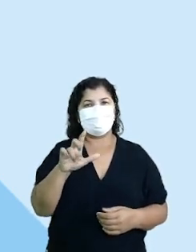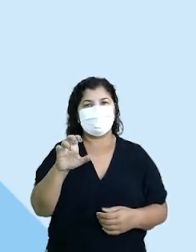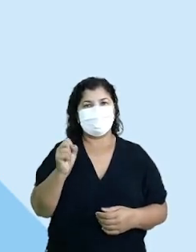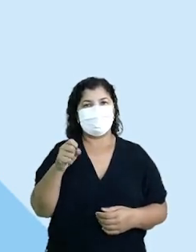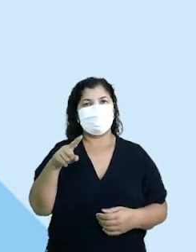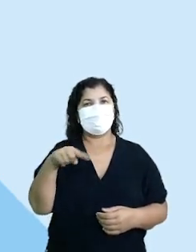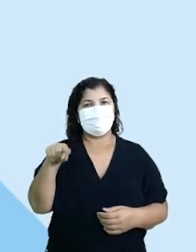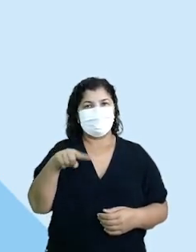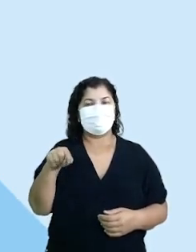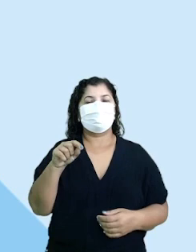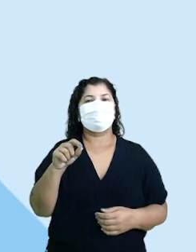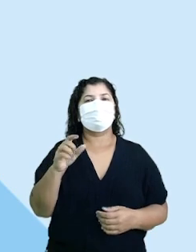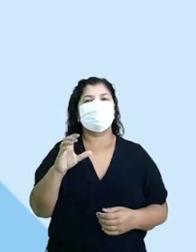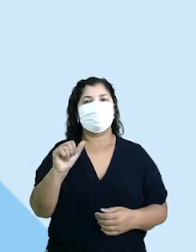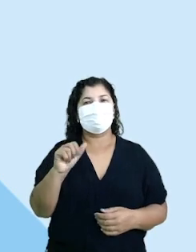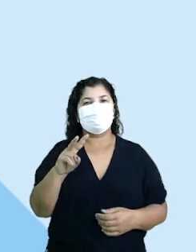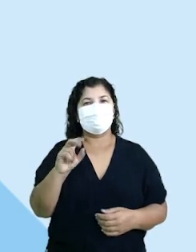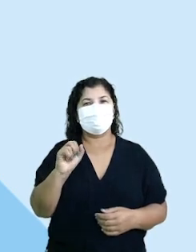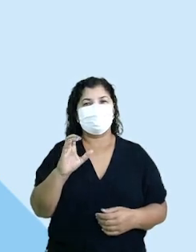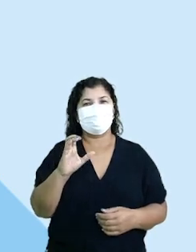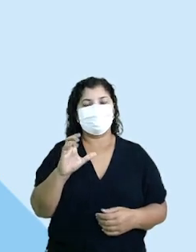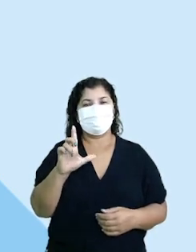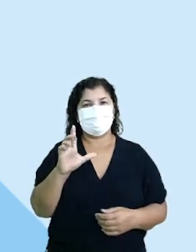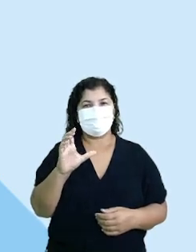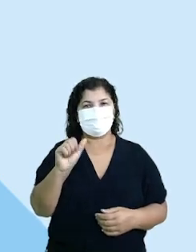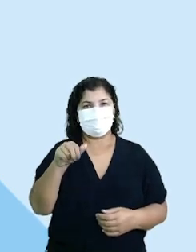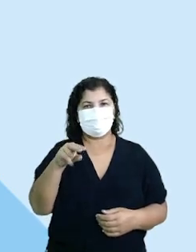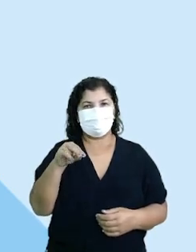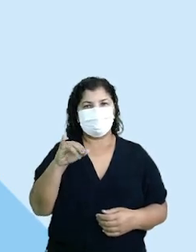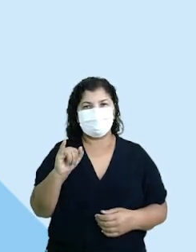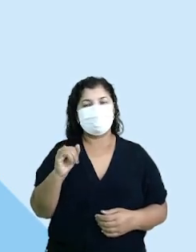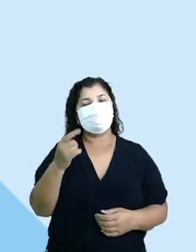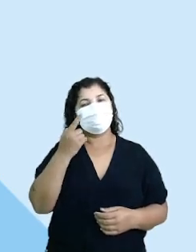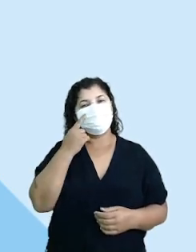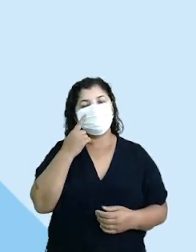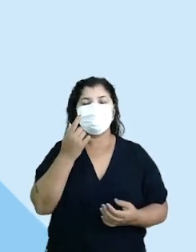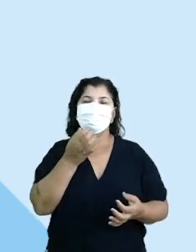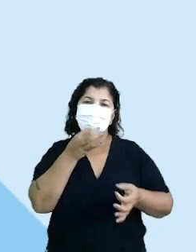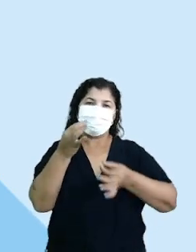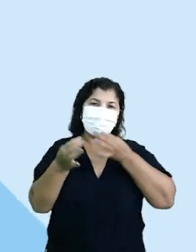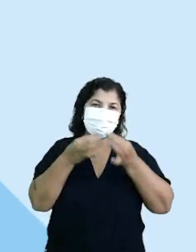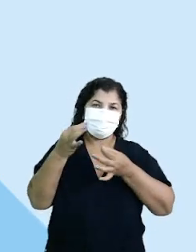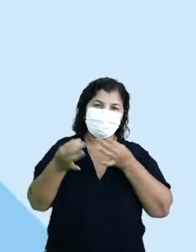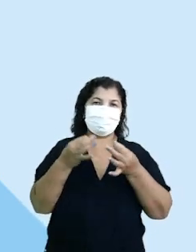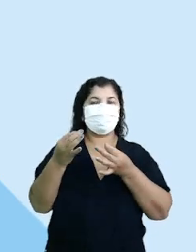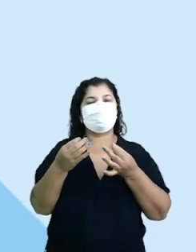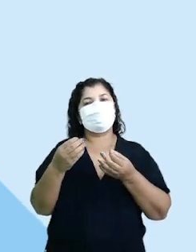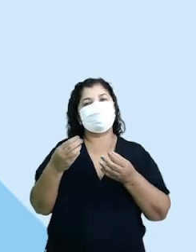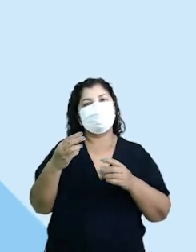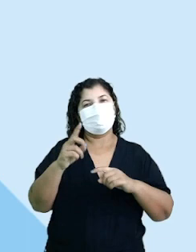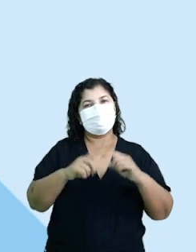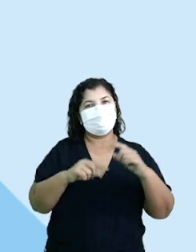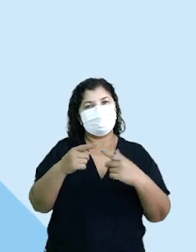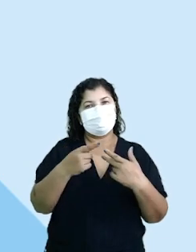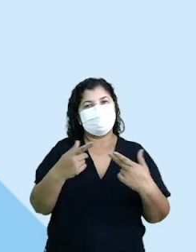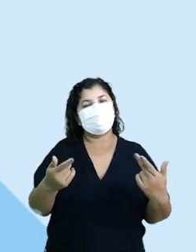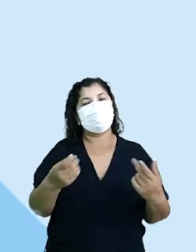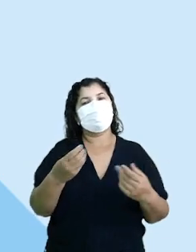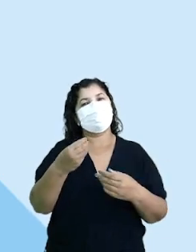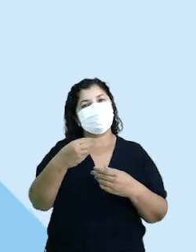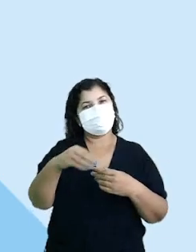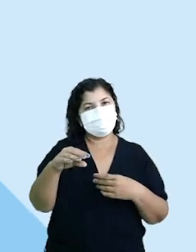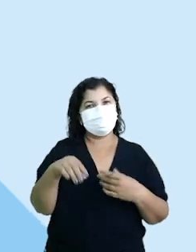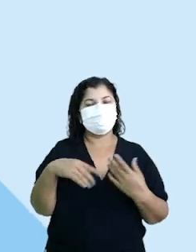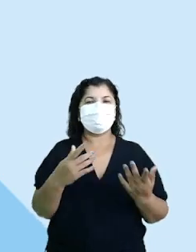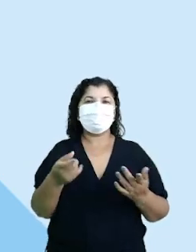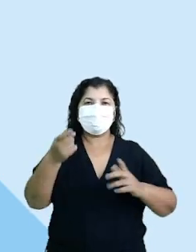Aquiles_Cavalcante, Aquiles_Cavalcante, para que a gente possa trocar ideias, eu mandar esse material para você, se for de seu interesse,